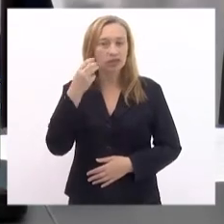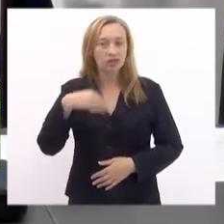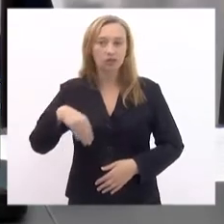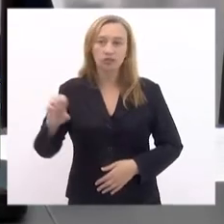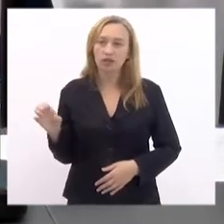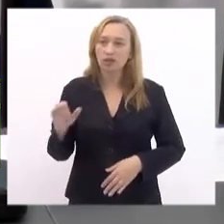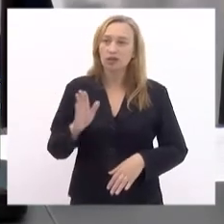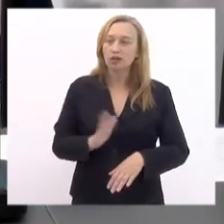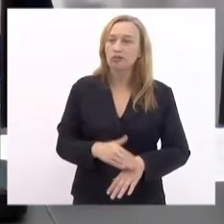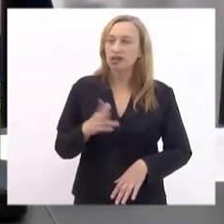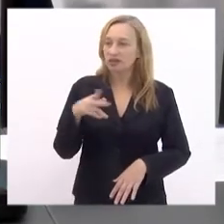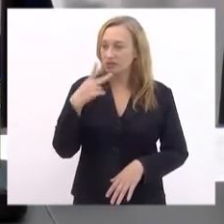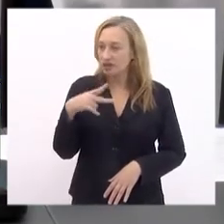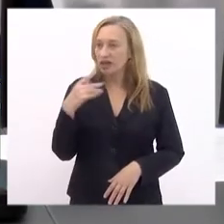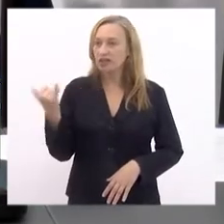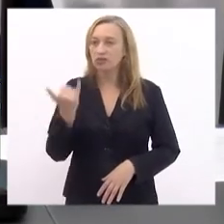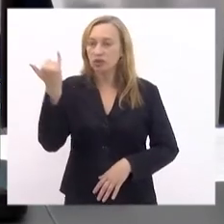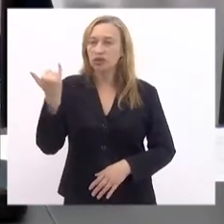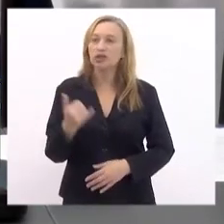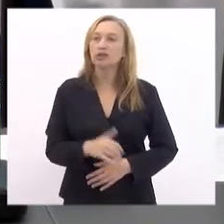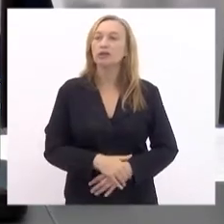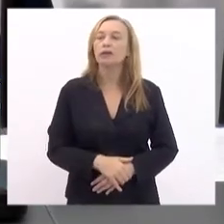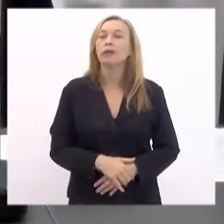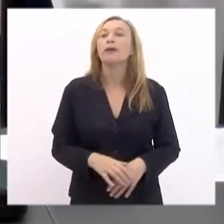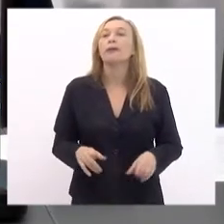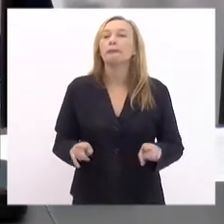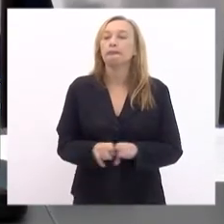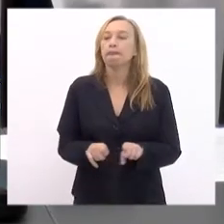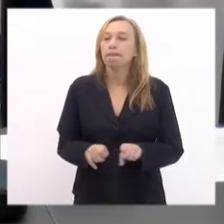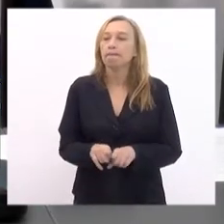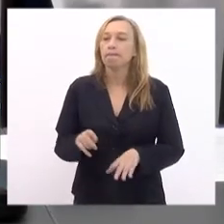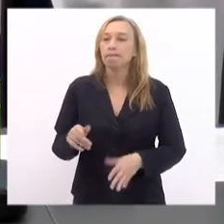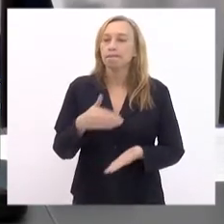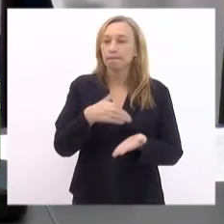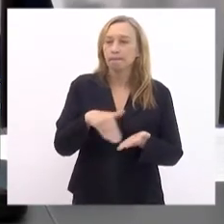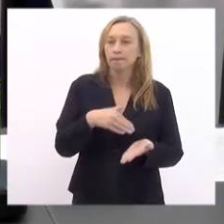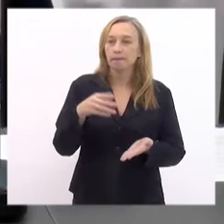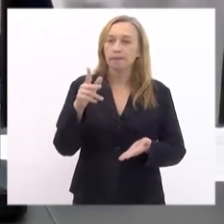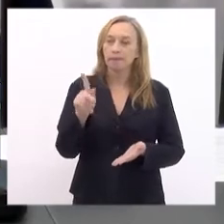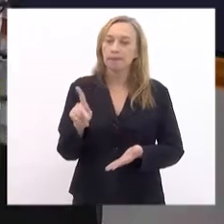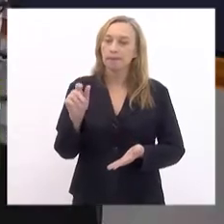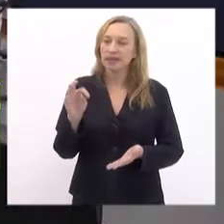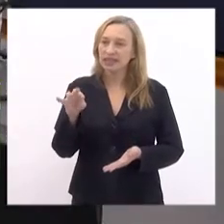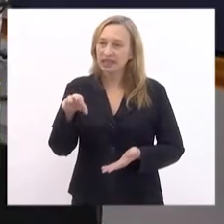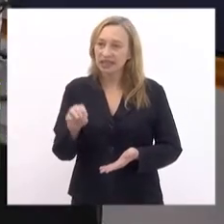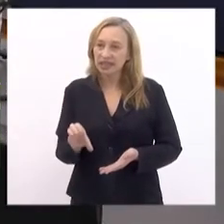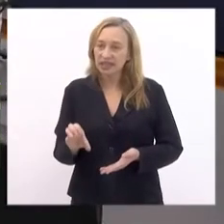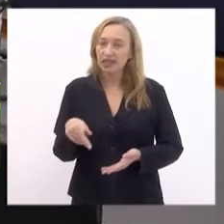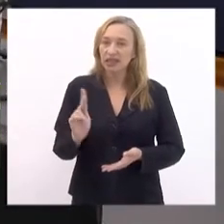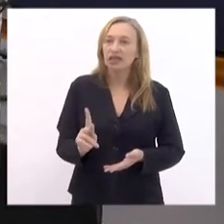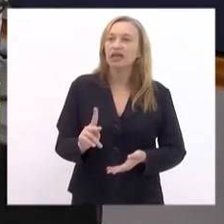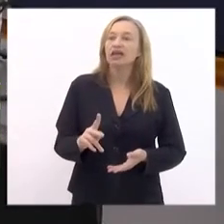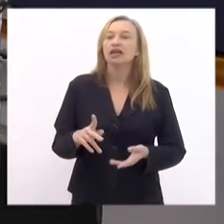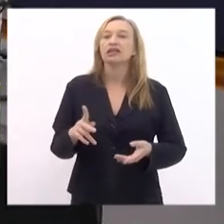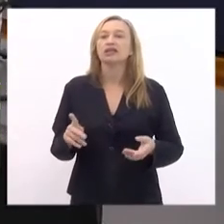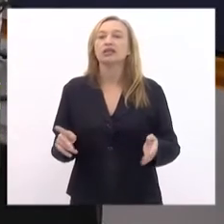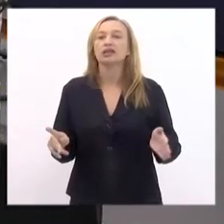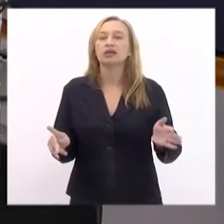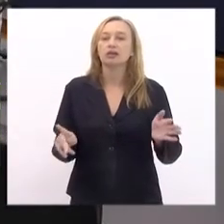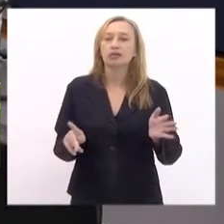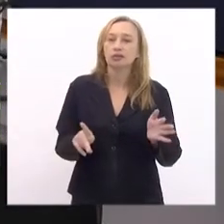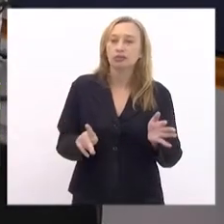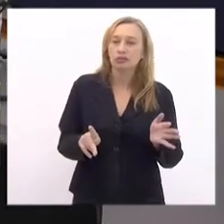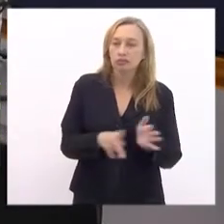por mais esses acréscimos importantes. E, inclusive, secretário Patrick Welber, lembrar que esse projeto do Mercadinho São José, sobre o qual